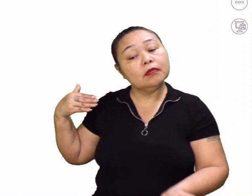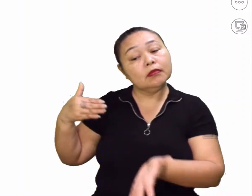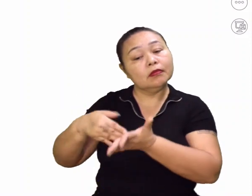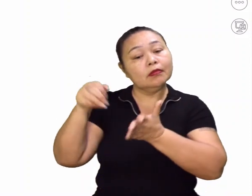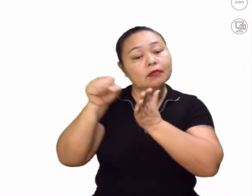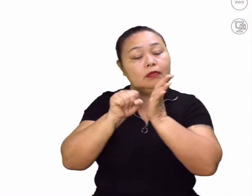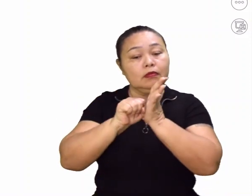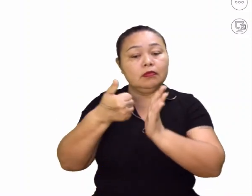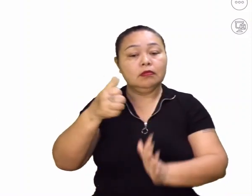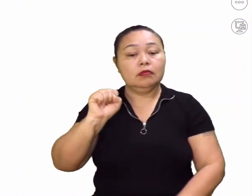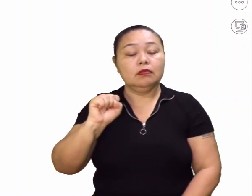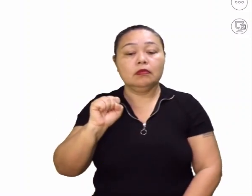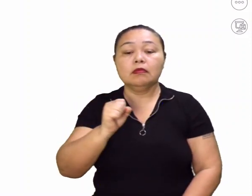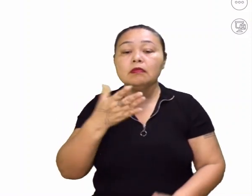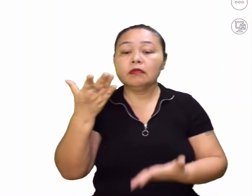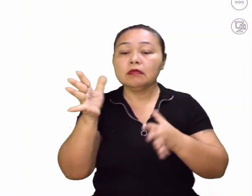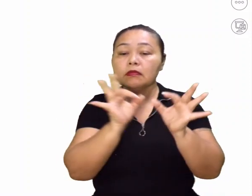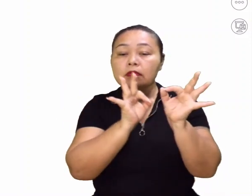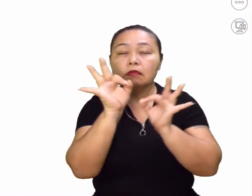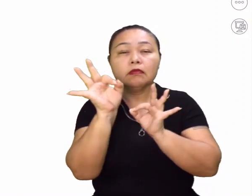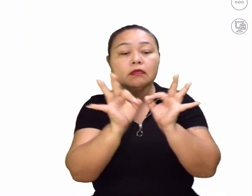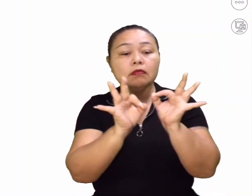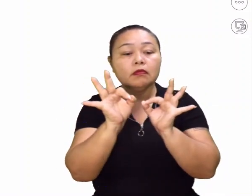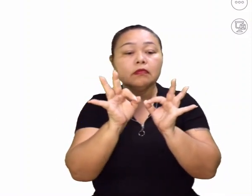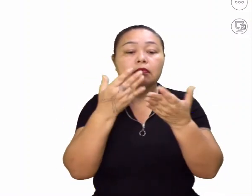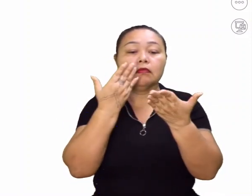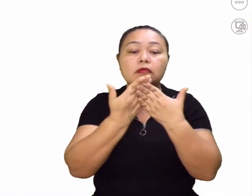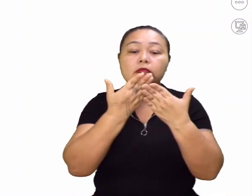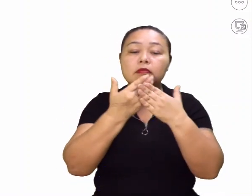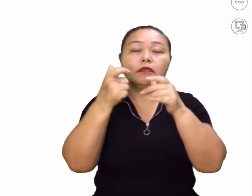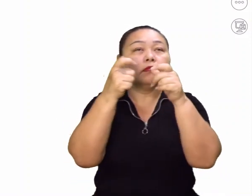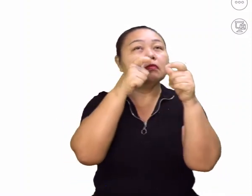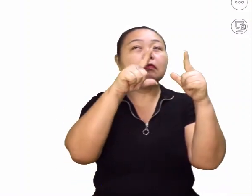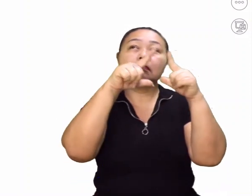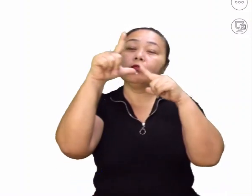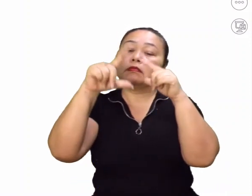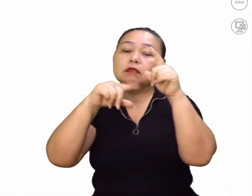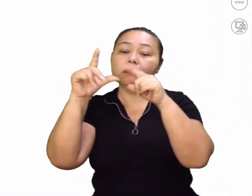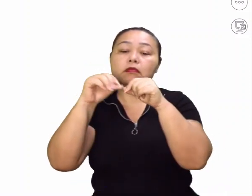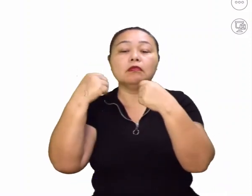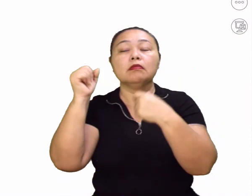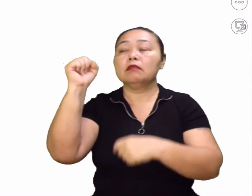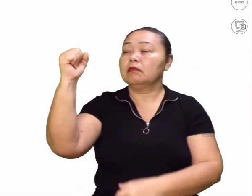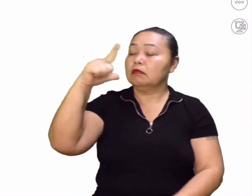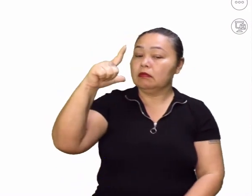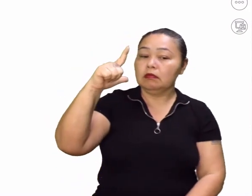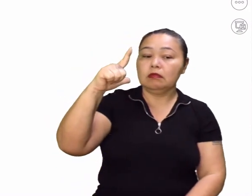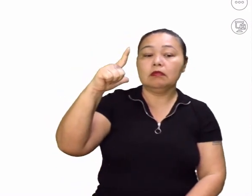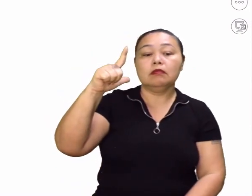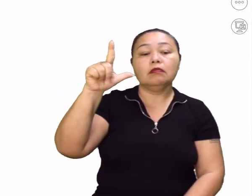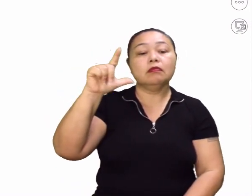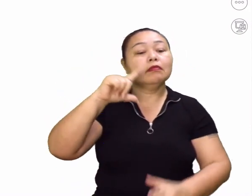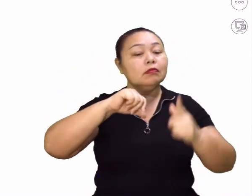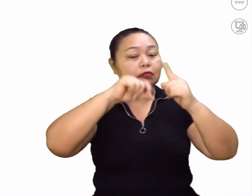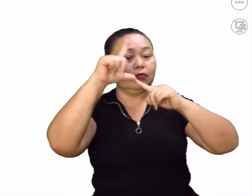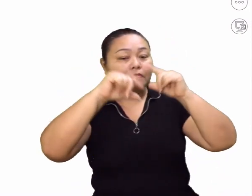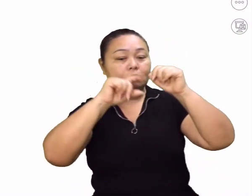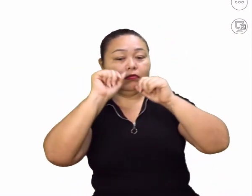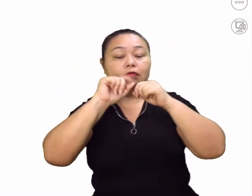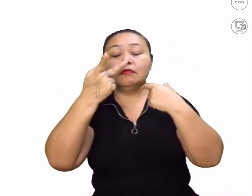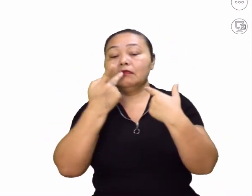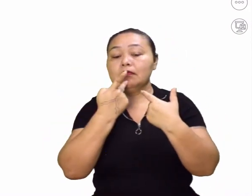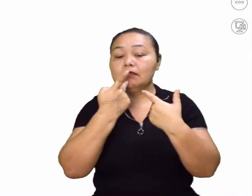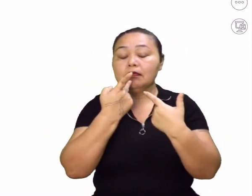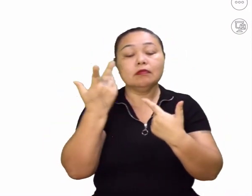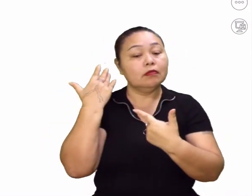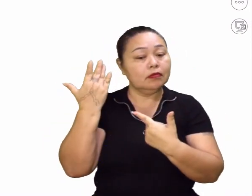Até o século XVIII, a orientação se dava pelo estudo da posição dos astros, como o Sol, as estrelas, que acabamos de falar